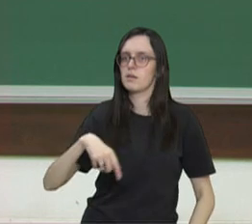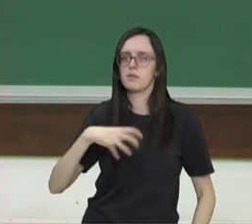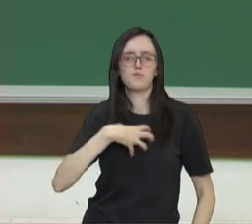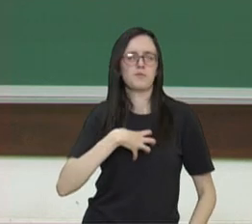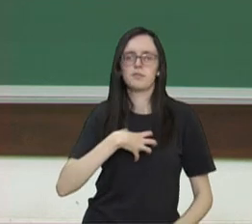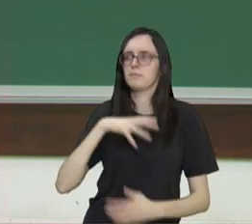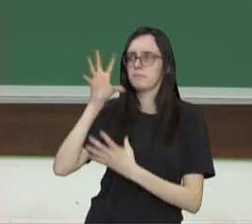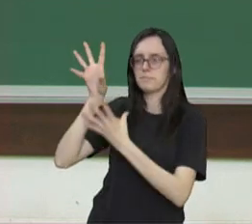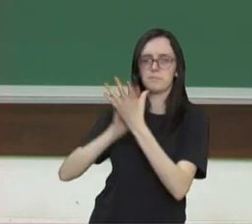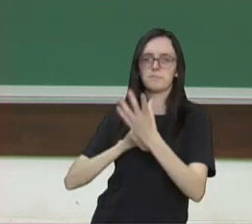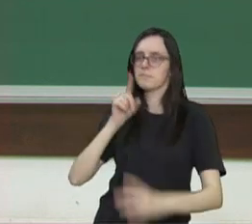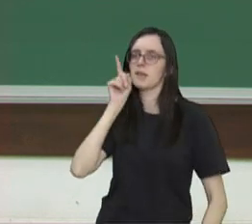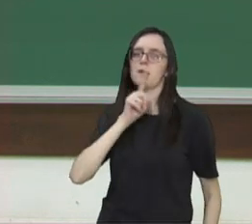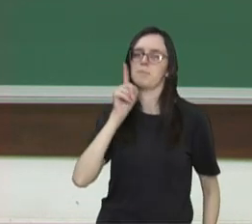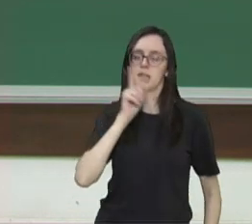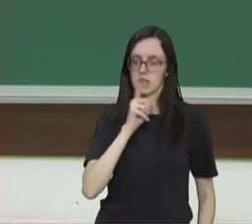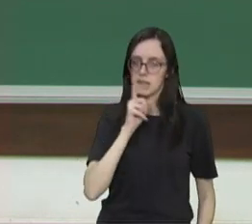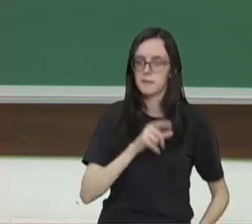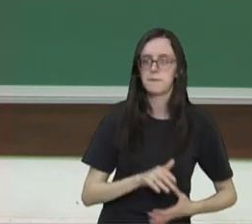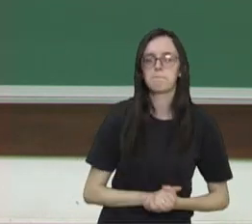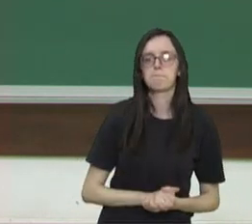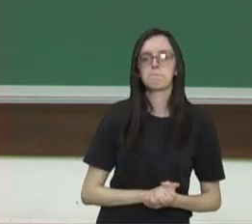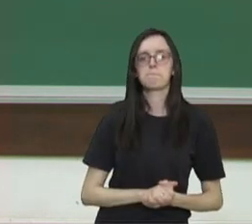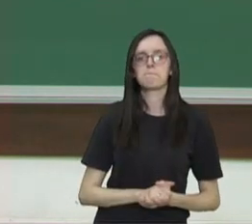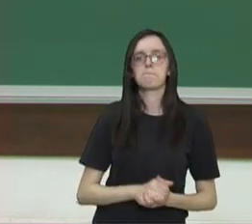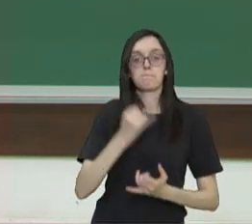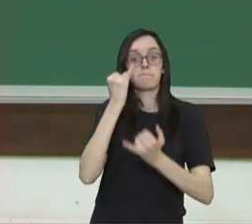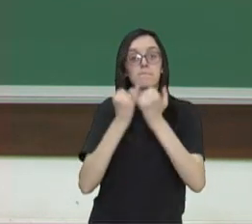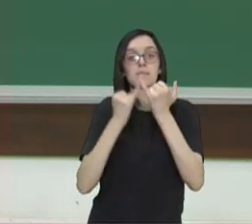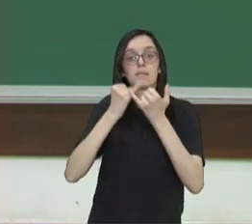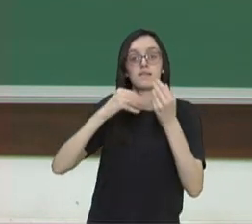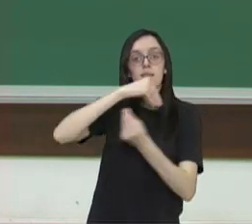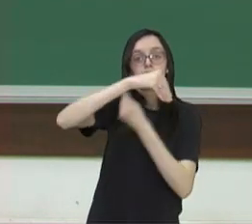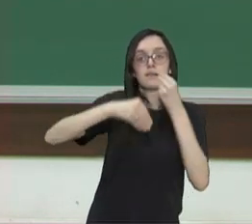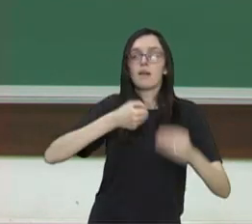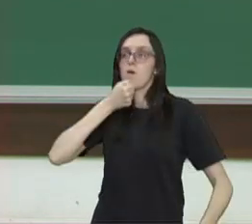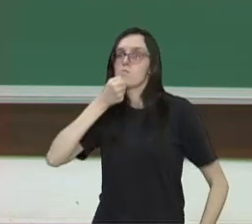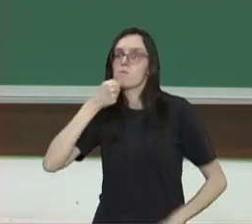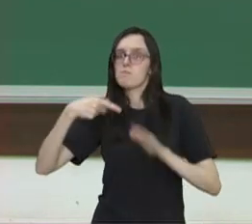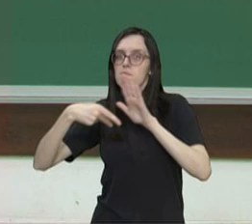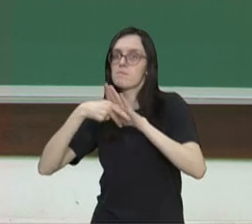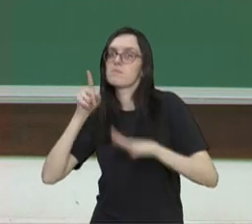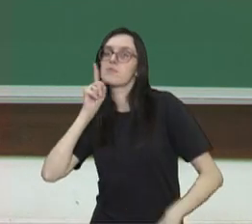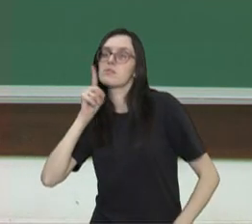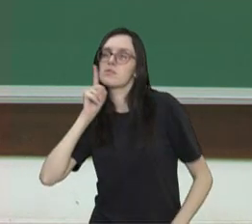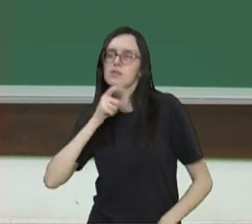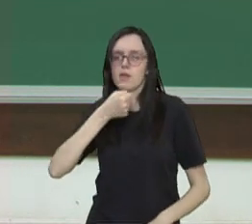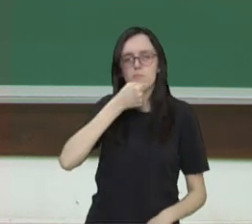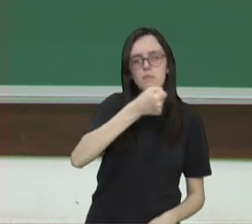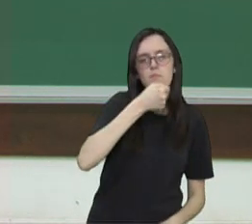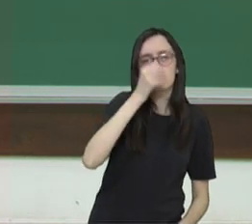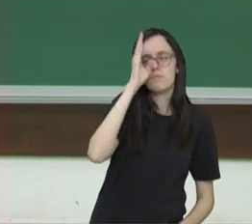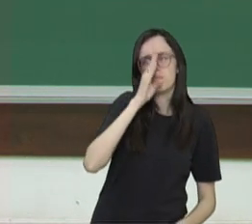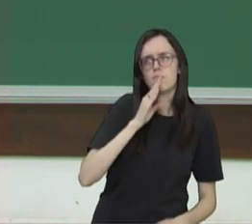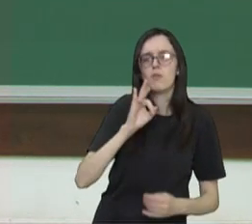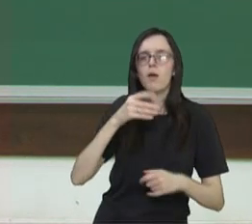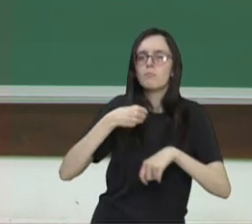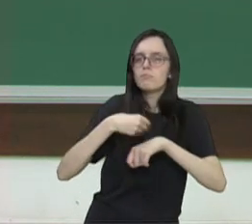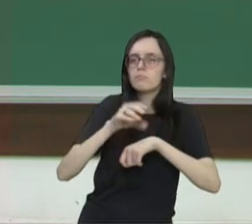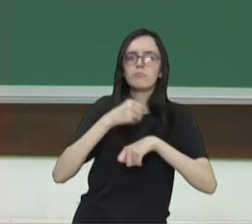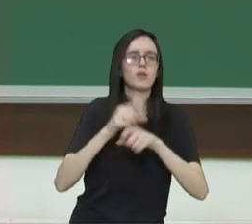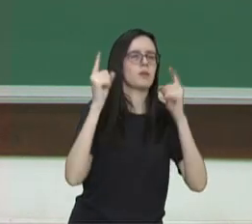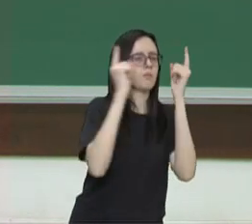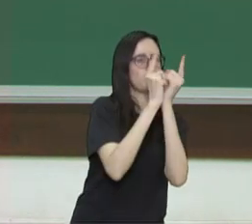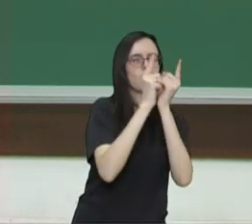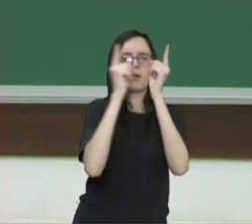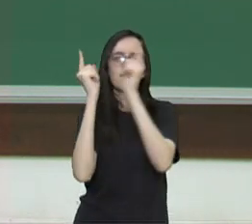americano, que traz um pouco do jornalismo americano para o jornalismo brasileiro. A ideia eram frases curtas